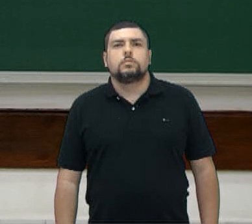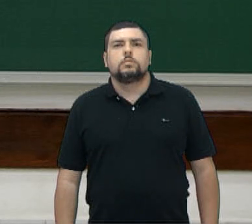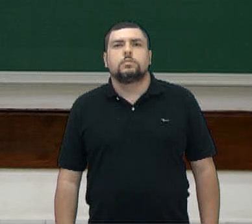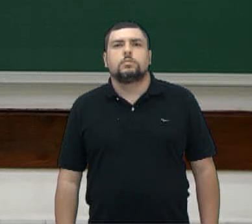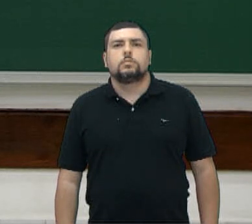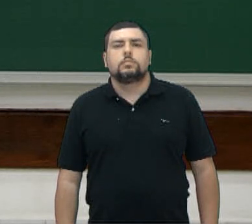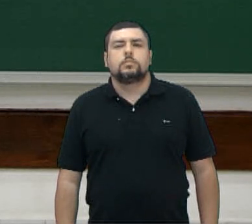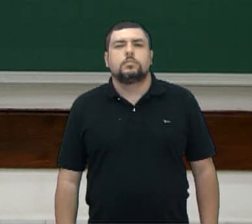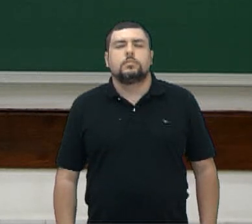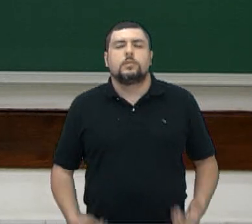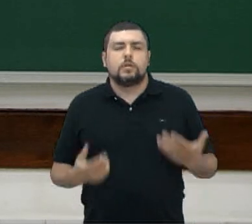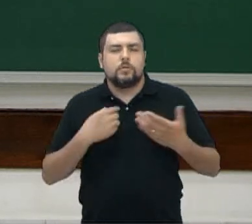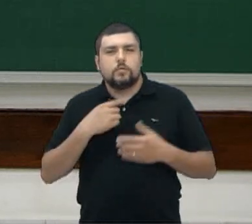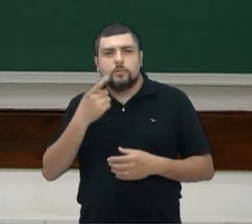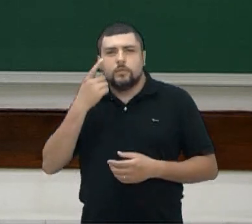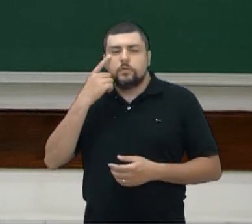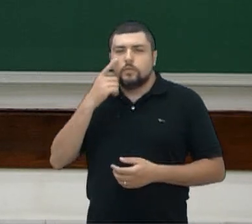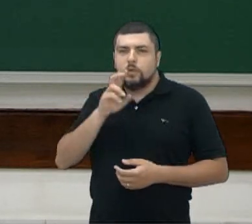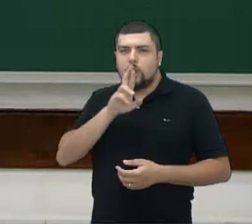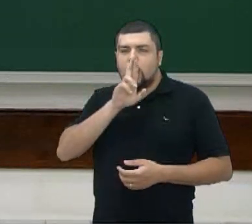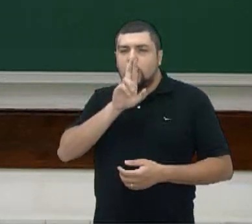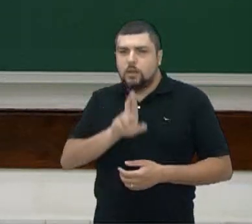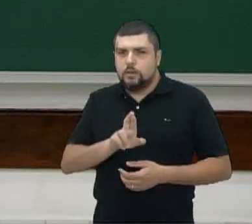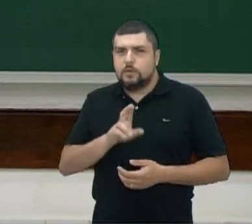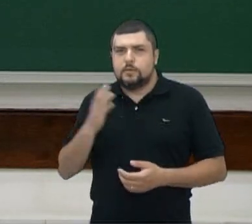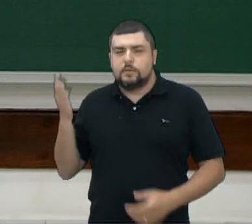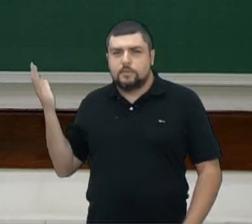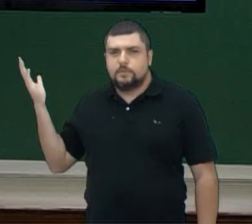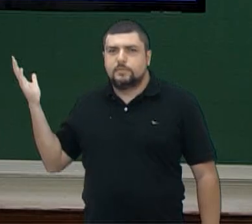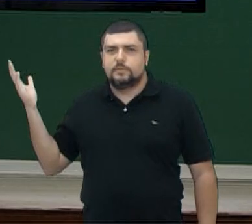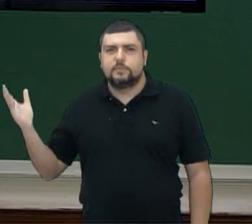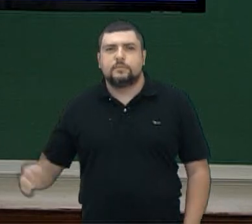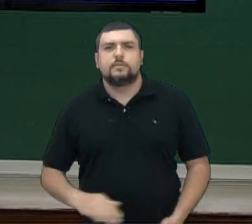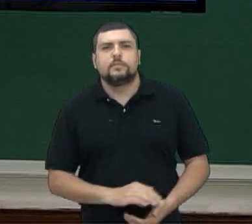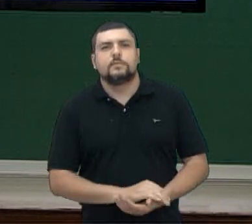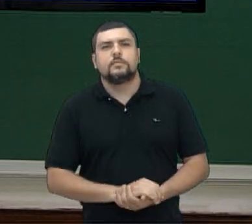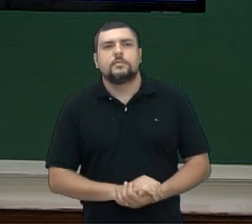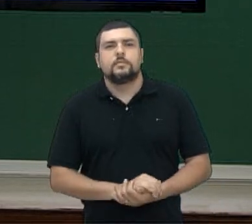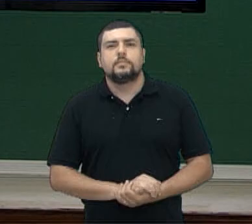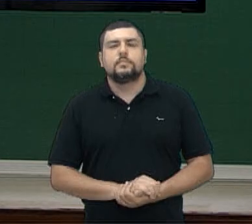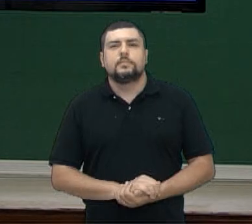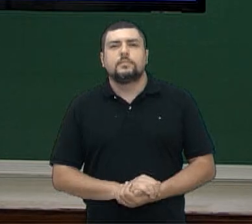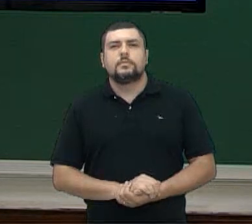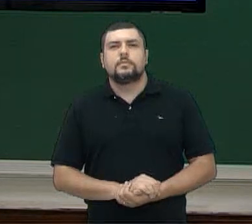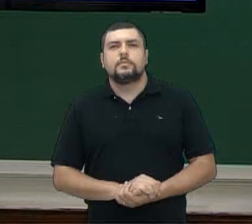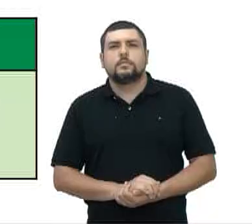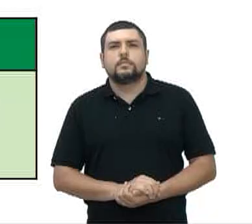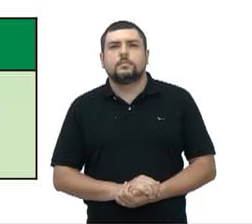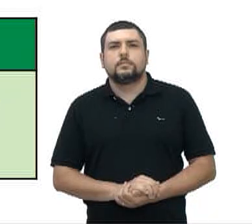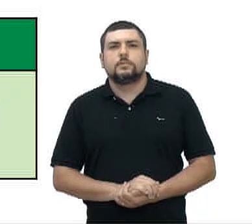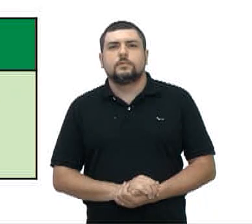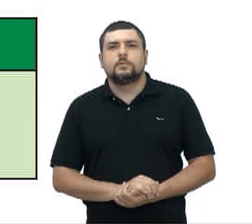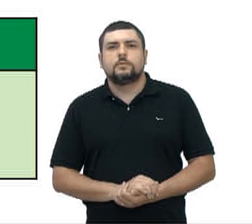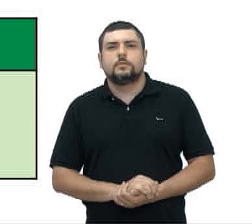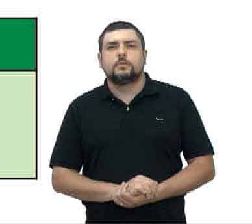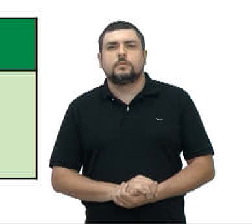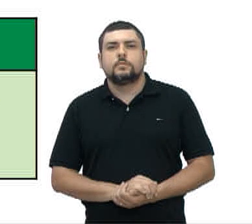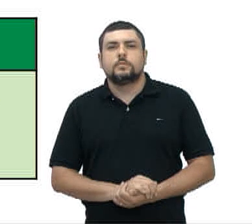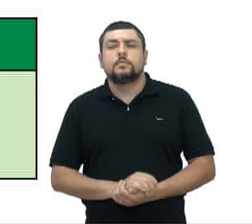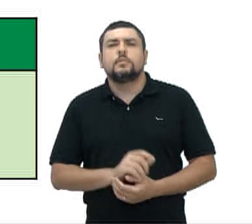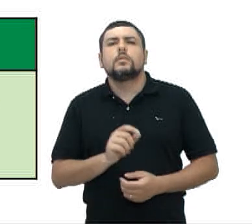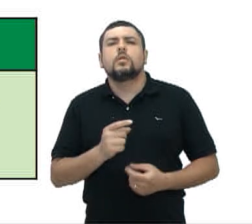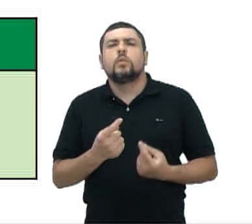Ok, let's see the answers. Vamos ver as nossas respostas aqui, ó. Who lied? Both guys. Ambos